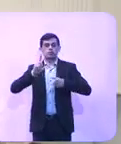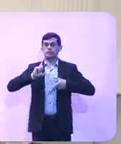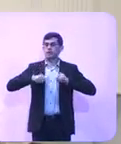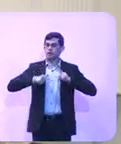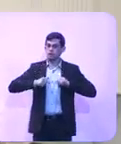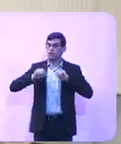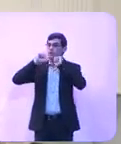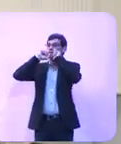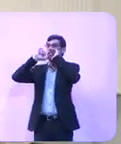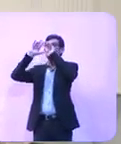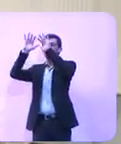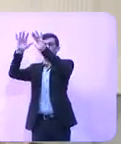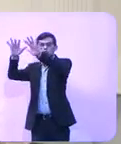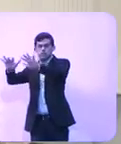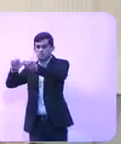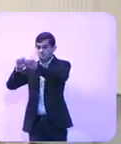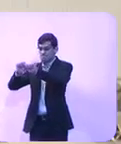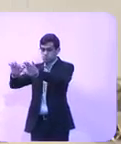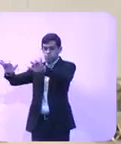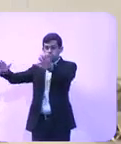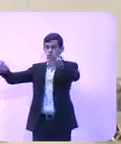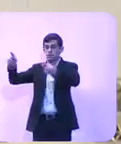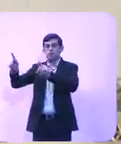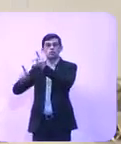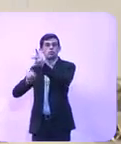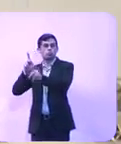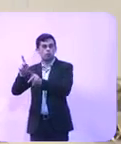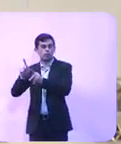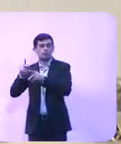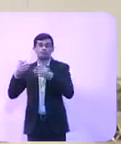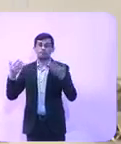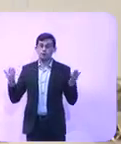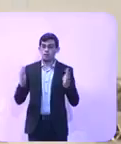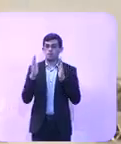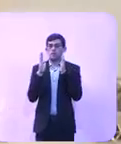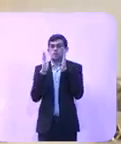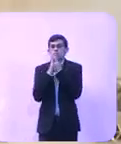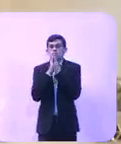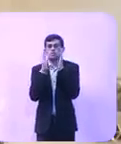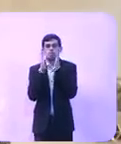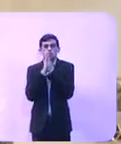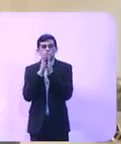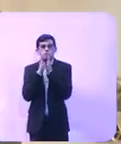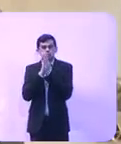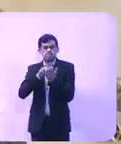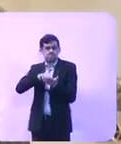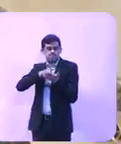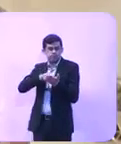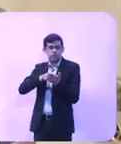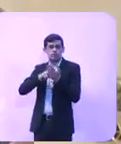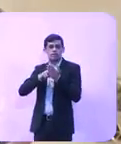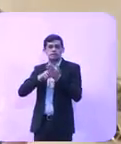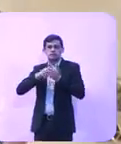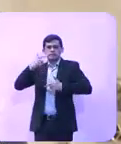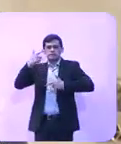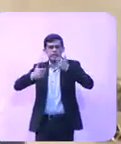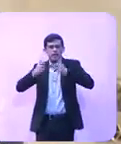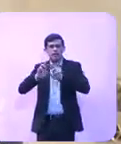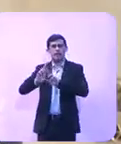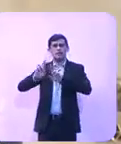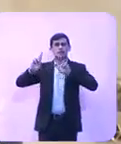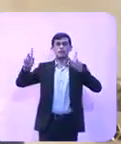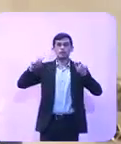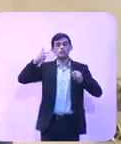bênção de Deus fosse sendo espalhada. A oração de guerra é diferente de outros tipos